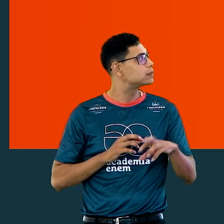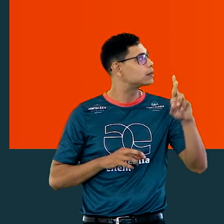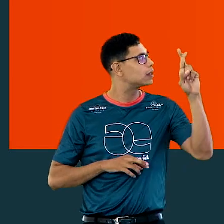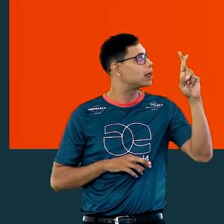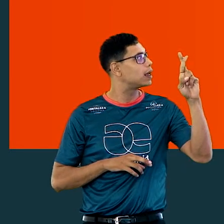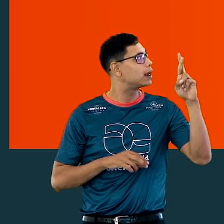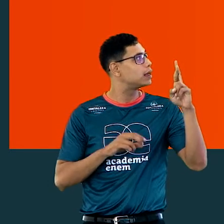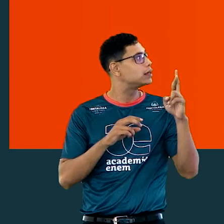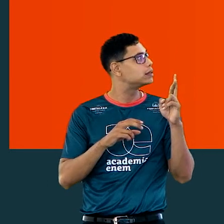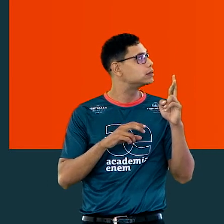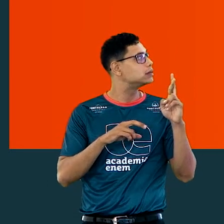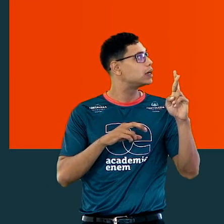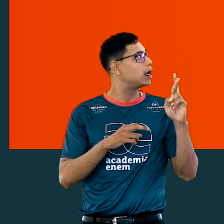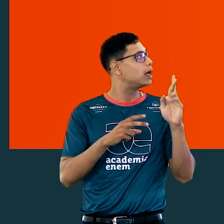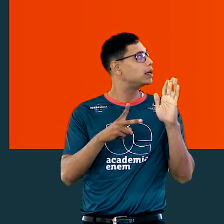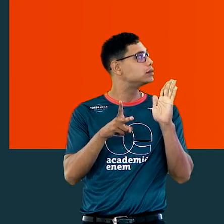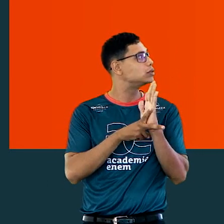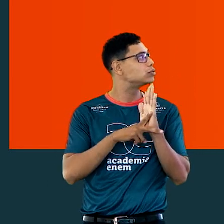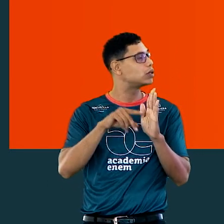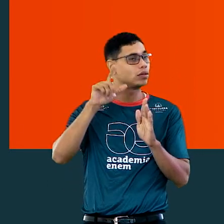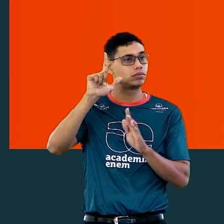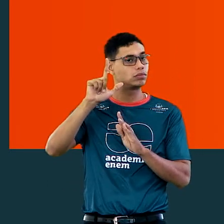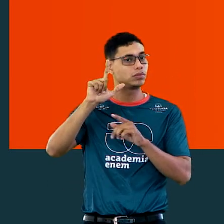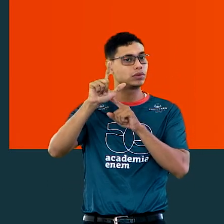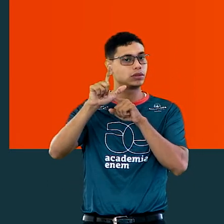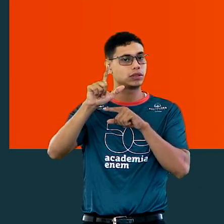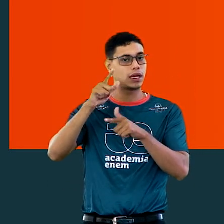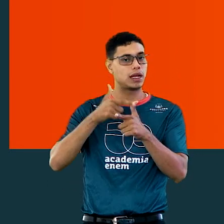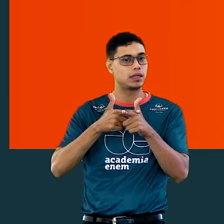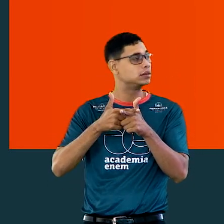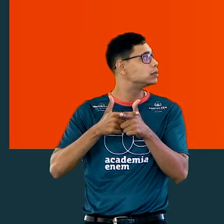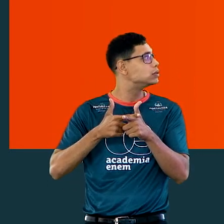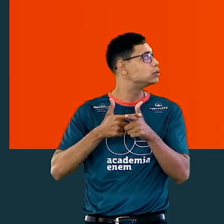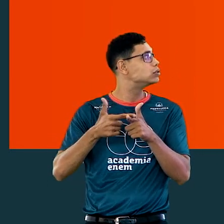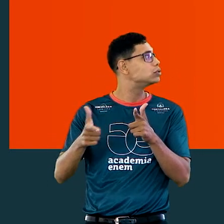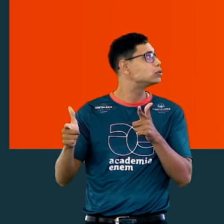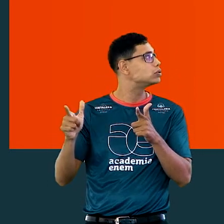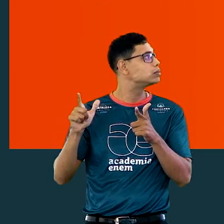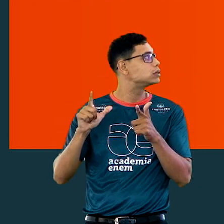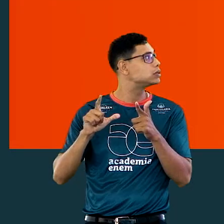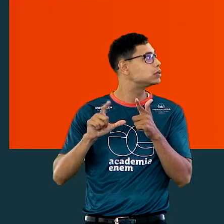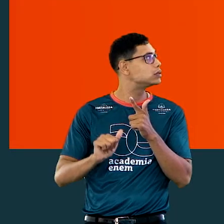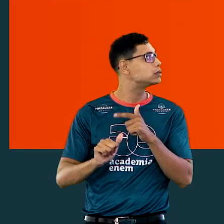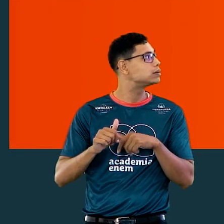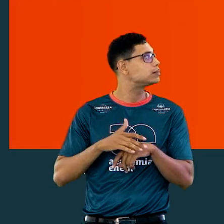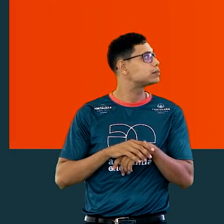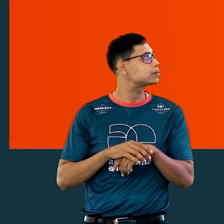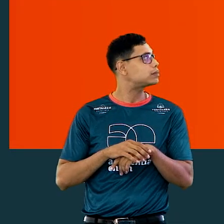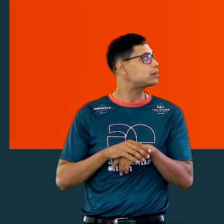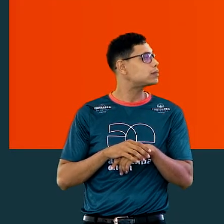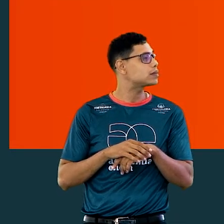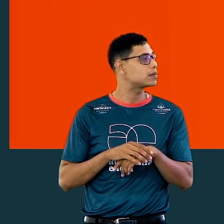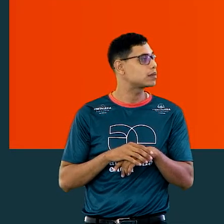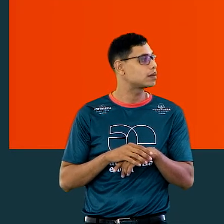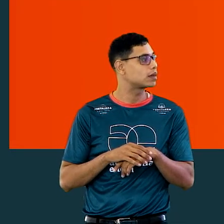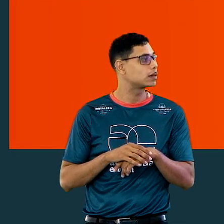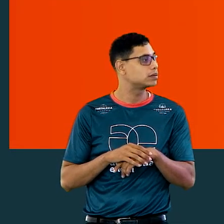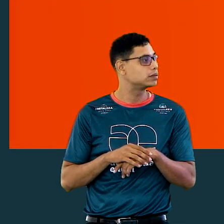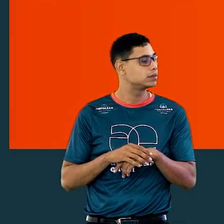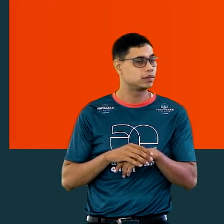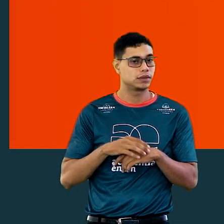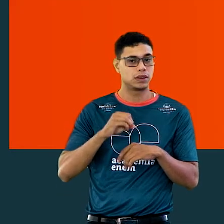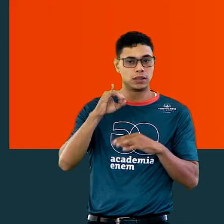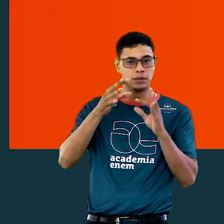é essa aí, ó. A resistência, vamos lá, olha para a fórmula. Quanto maior for o